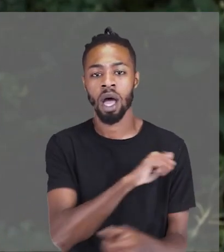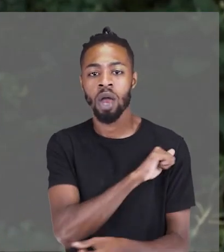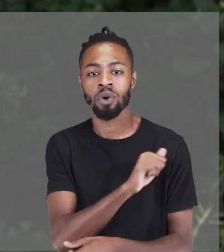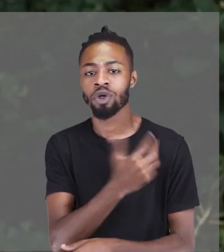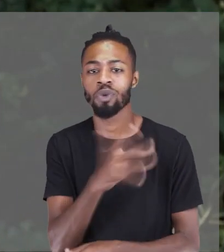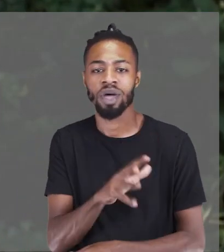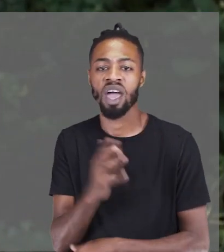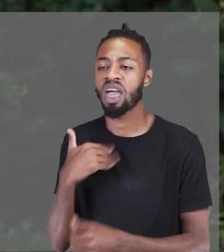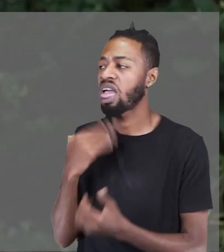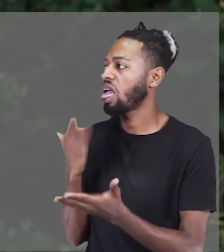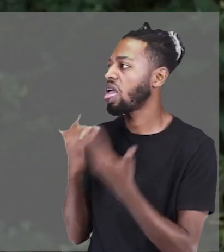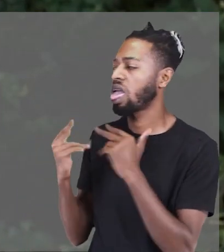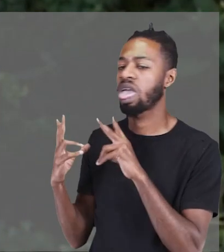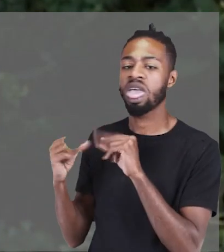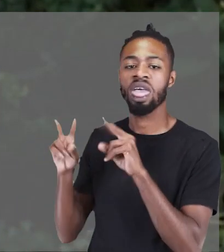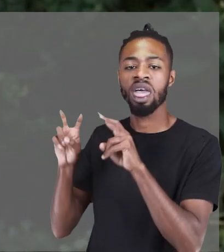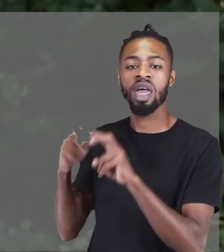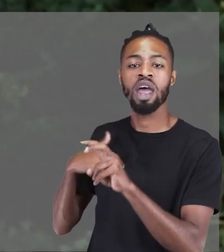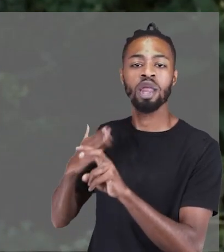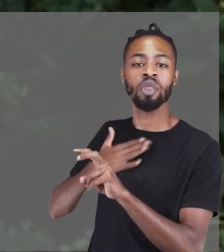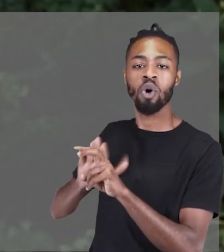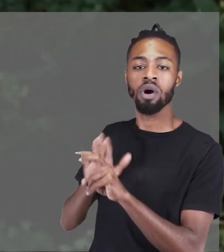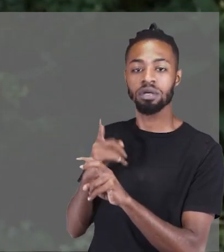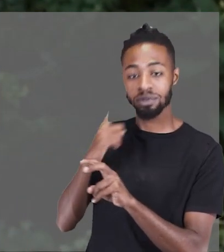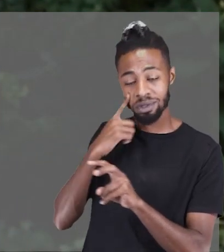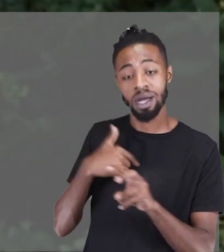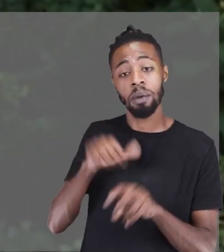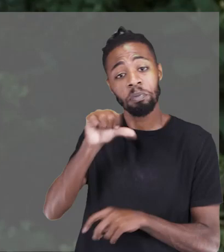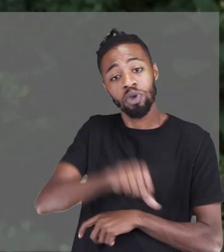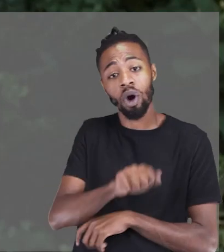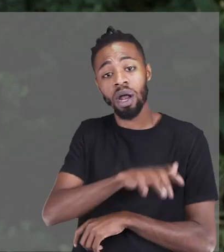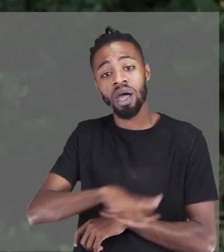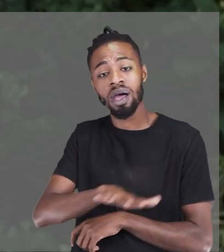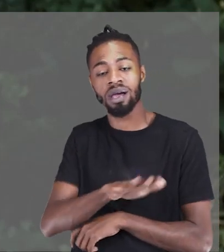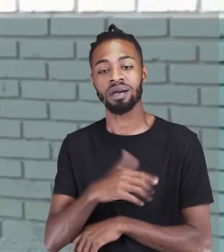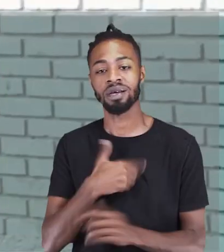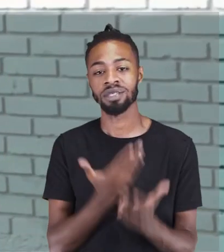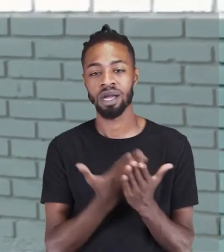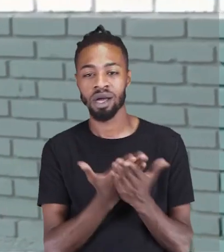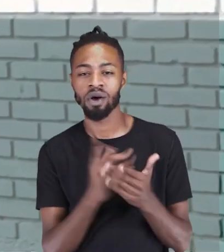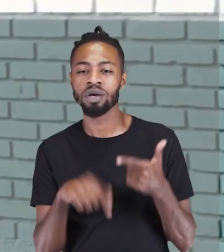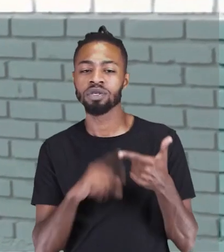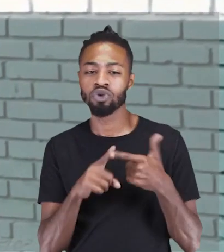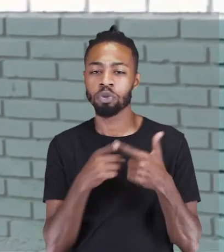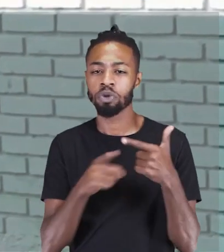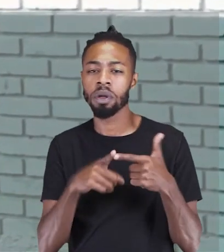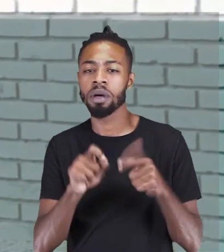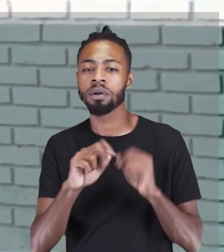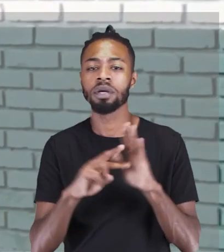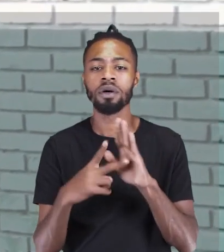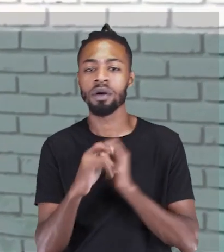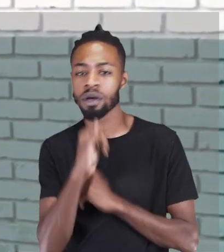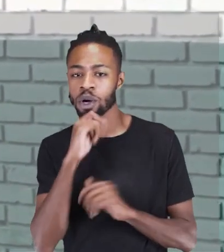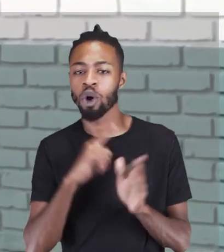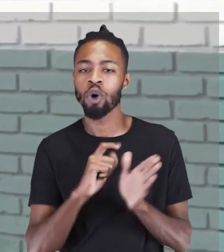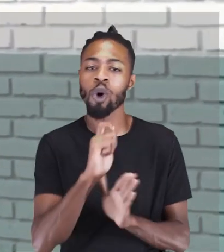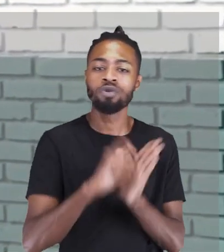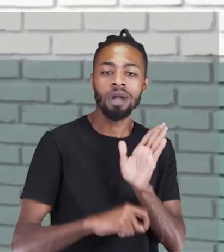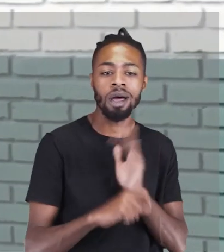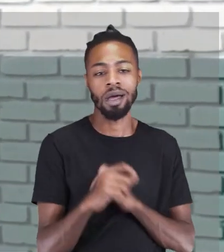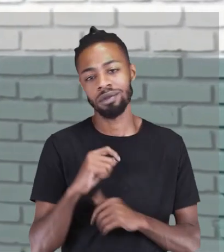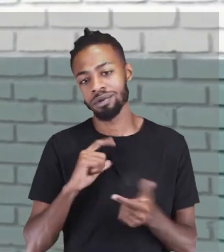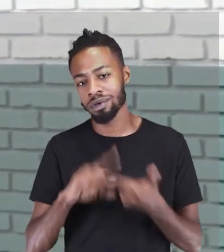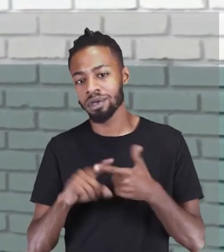gostariam de discutir, e isso por si só piora o clima em sala de aula. Um segundo conjunto de problemas diz